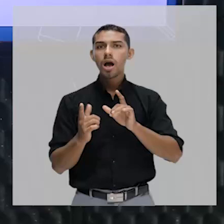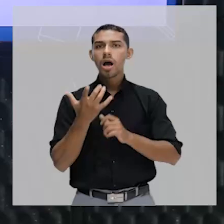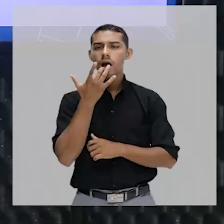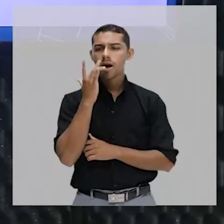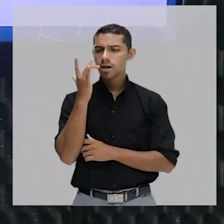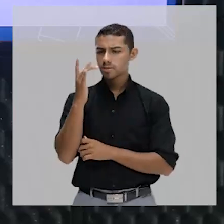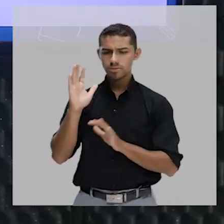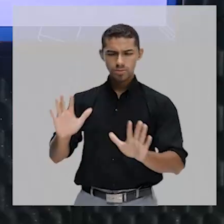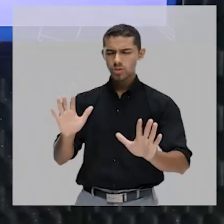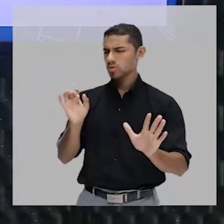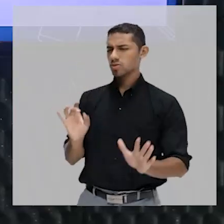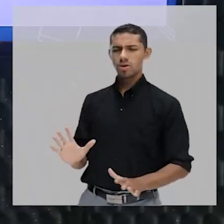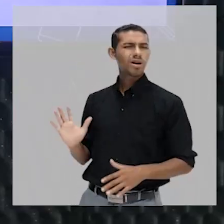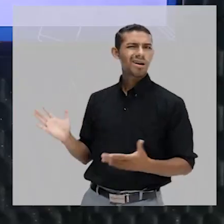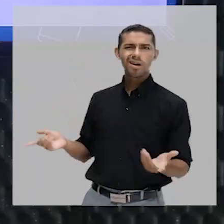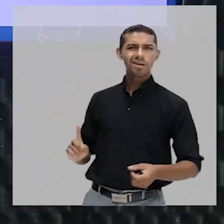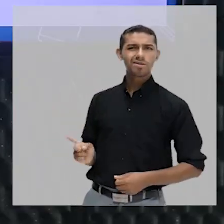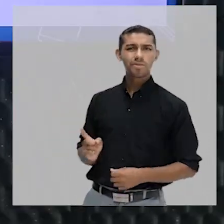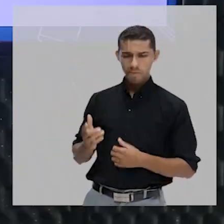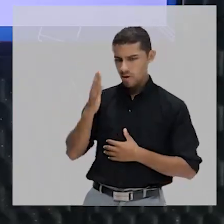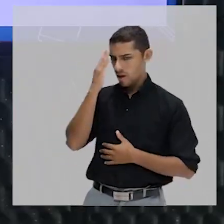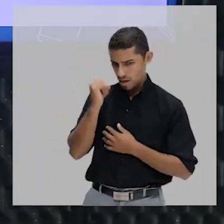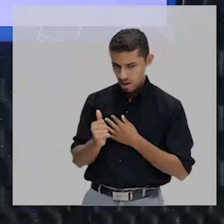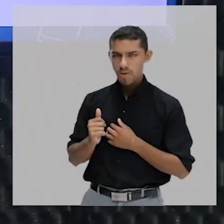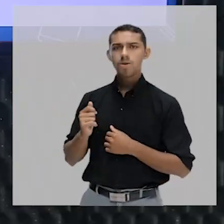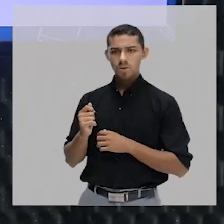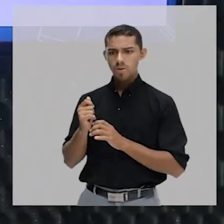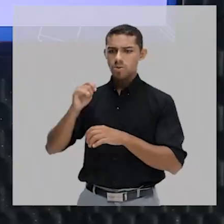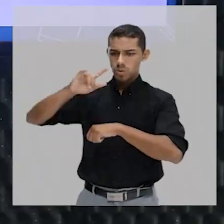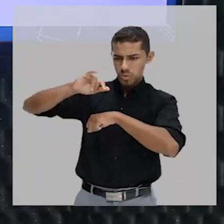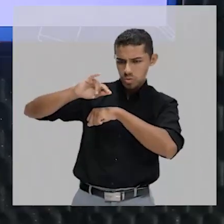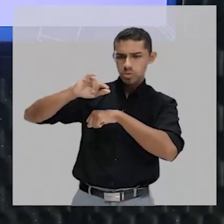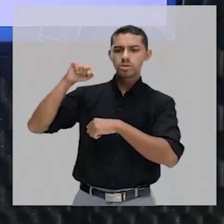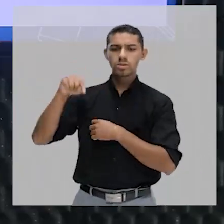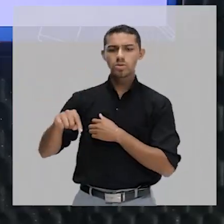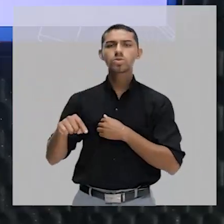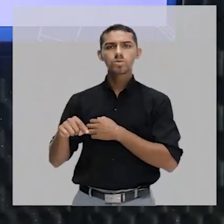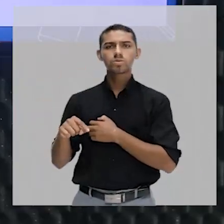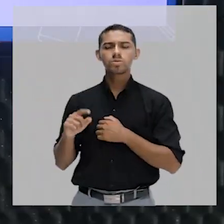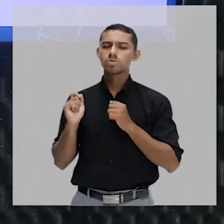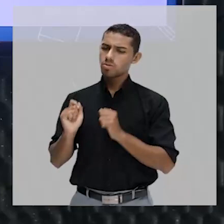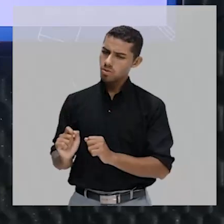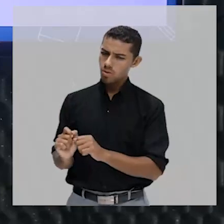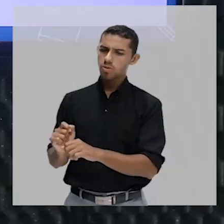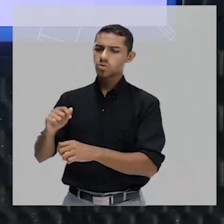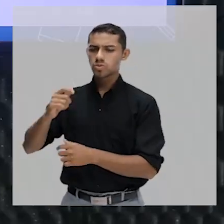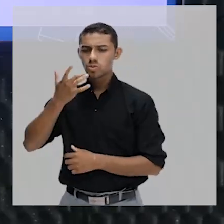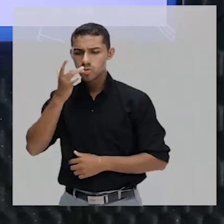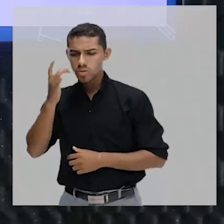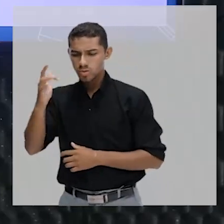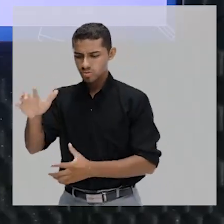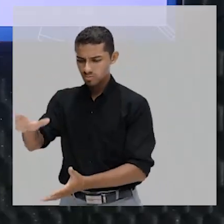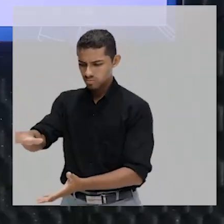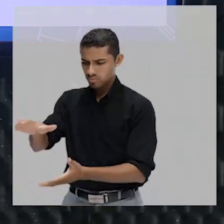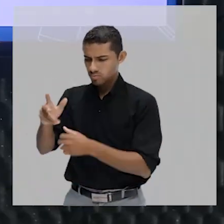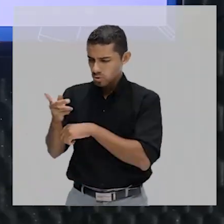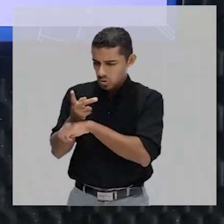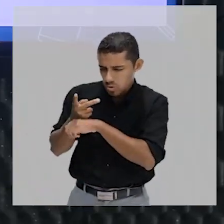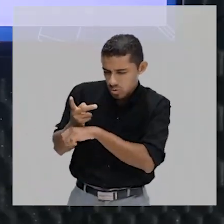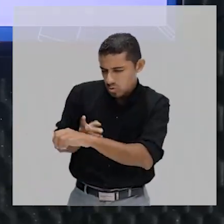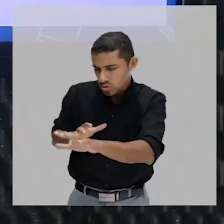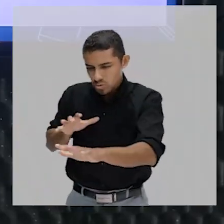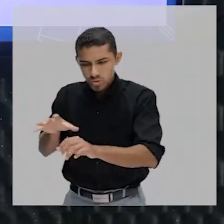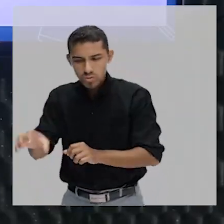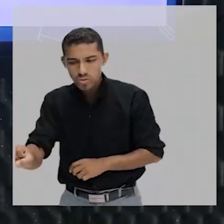saber? Não. A partir daquele momento eu sei o potencial econômico que aquela região tem. Então eu posso tirar, por exemplo, aqui o ouro. Na mesma questão do solo, eu vou